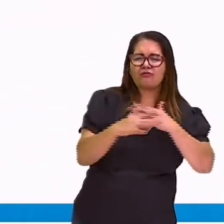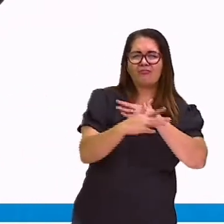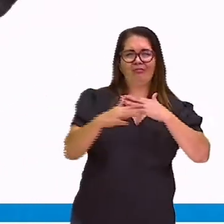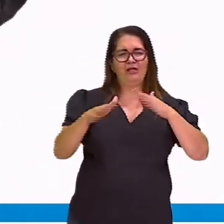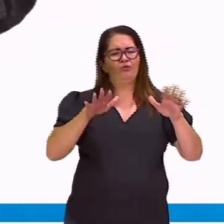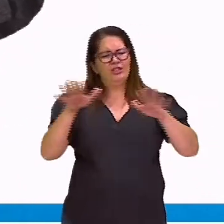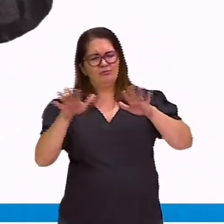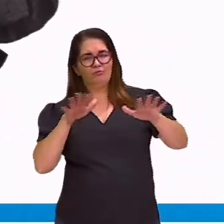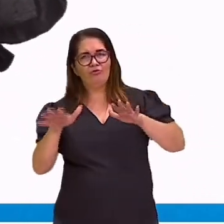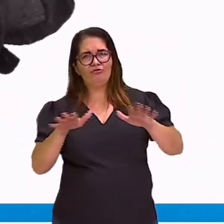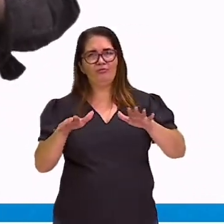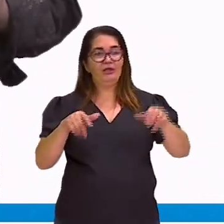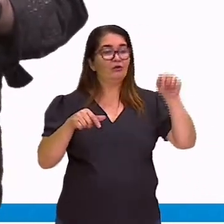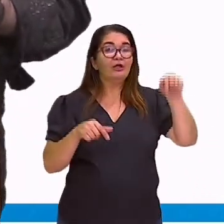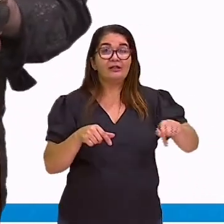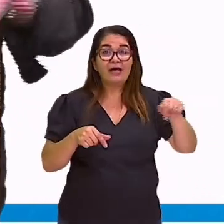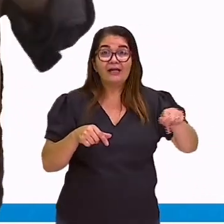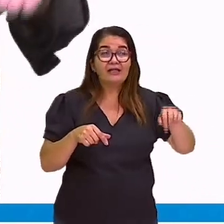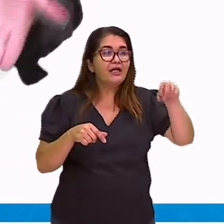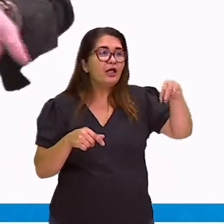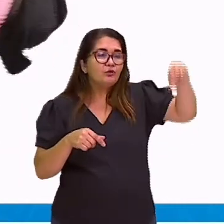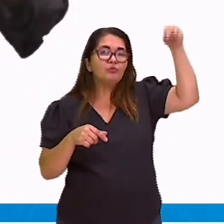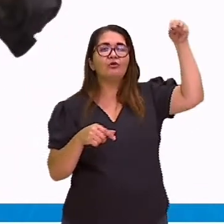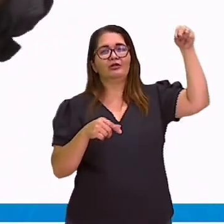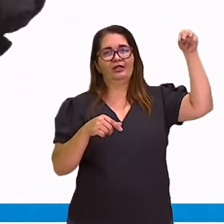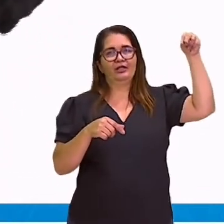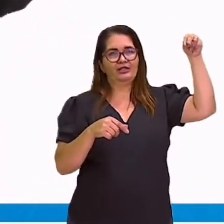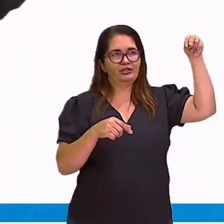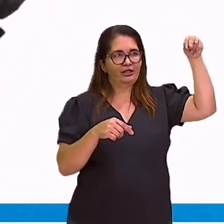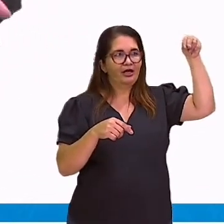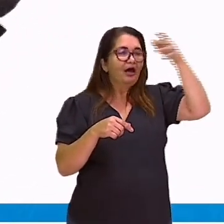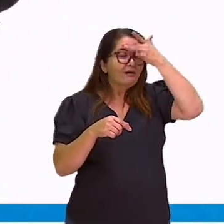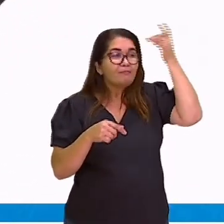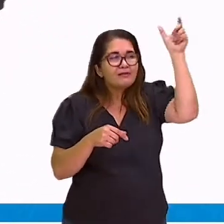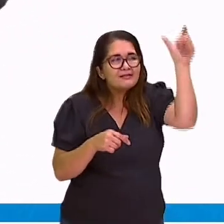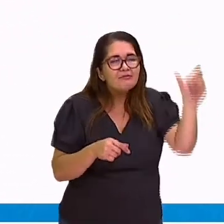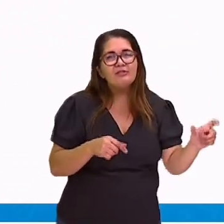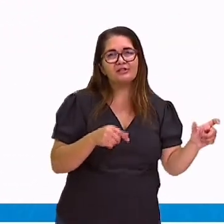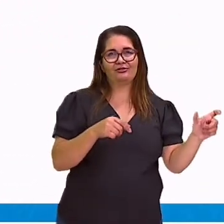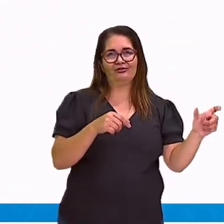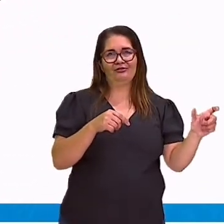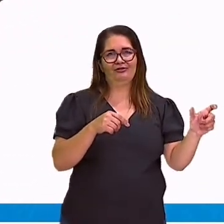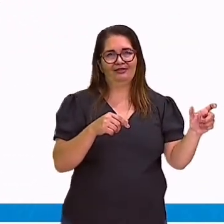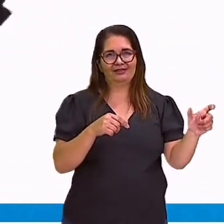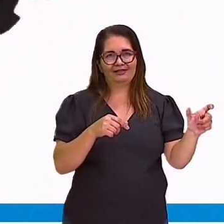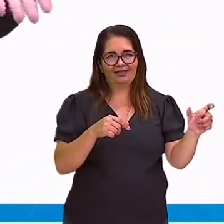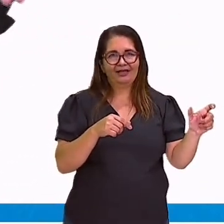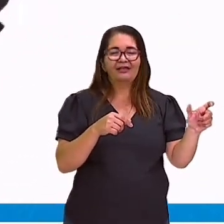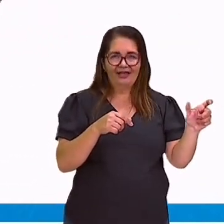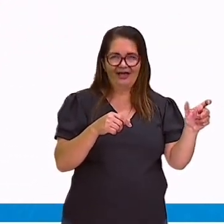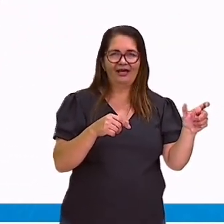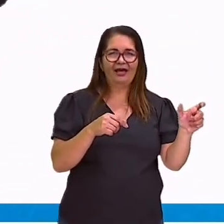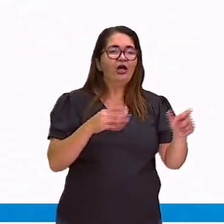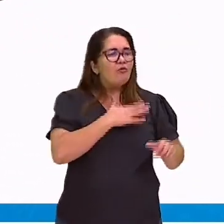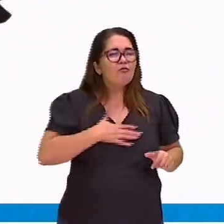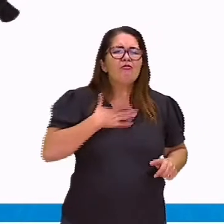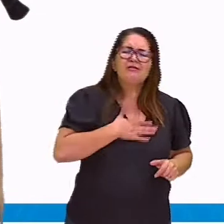sociedade no Nordeste. Infelizmente, a decadência da... Ou, felizmente, porque ficamos livres